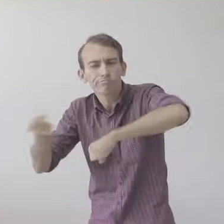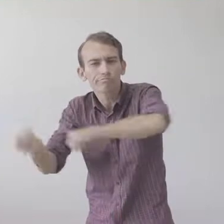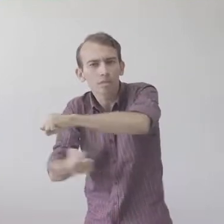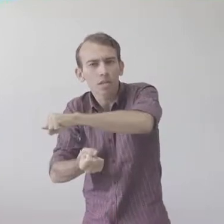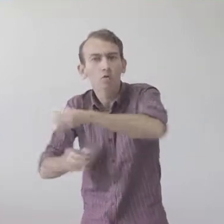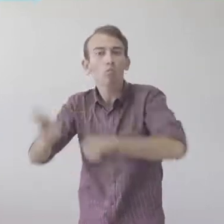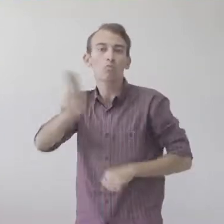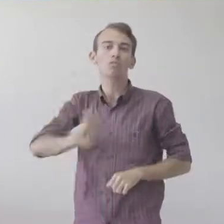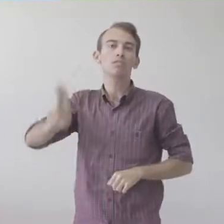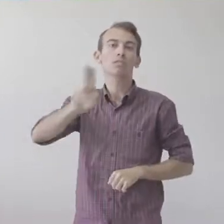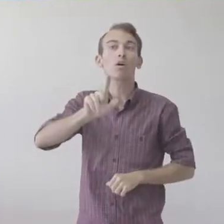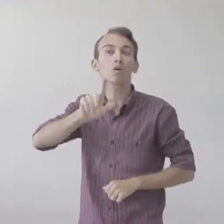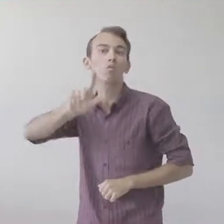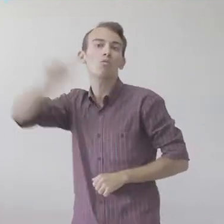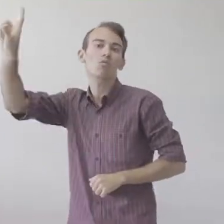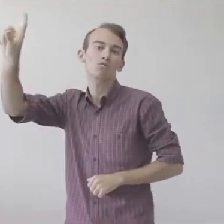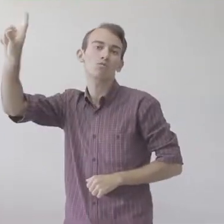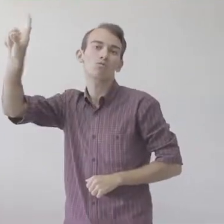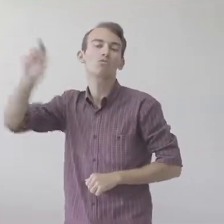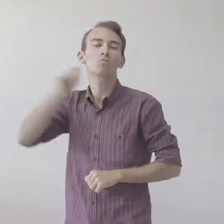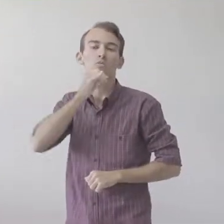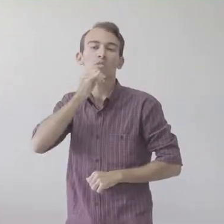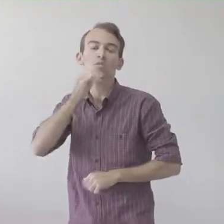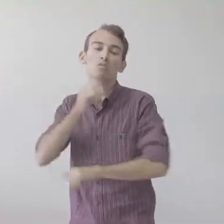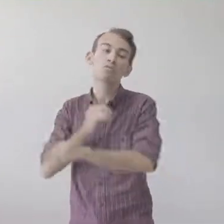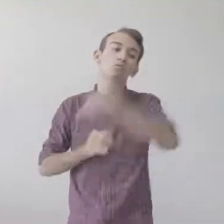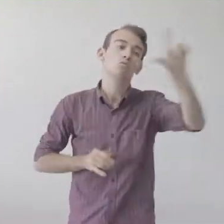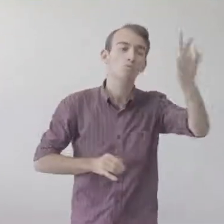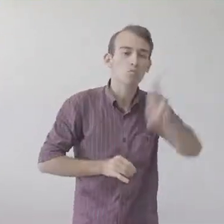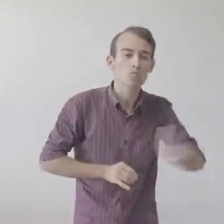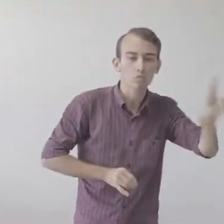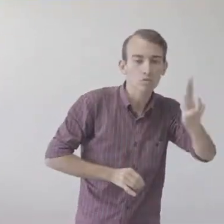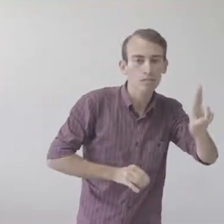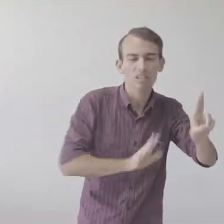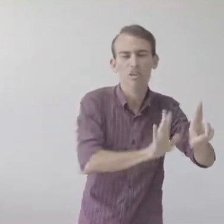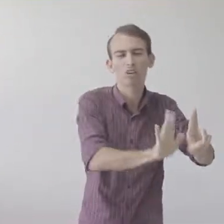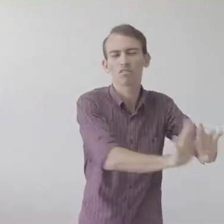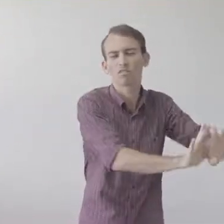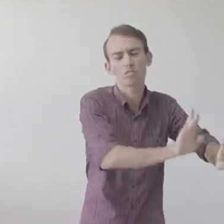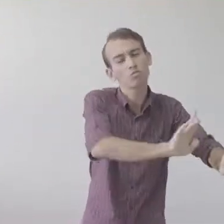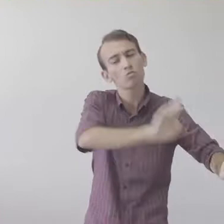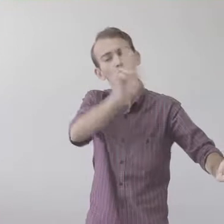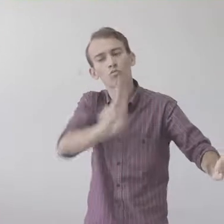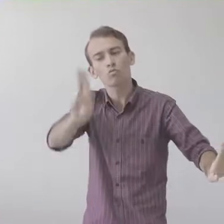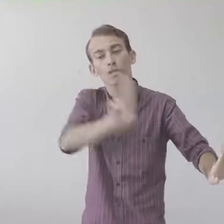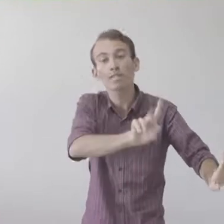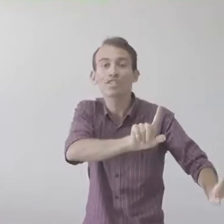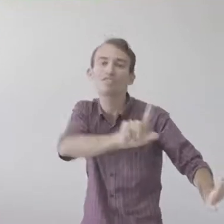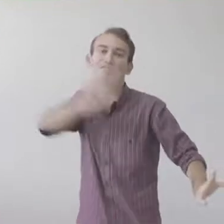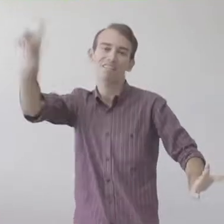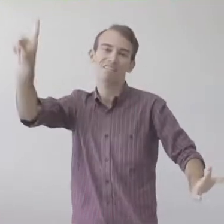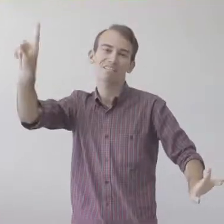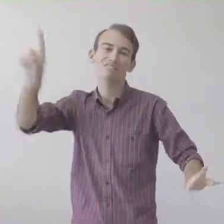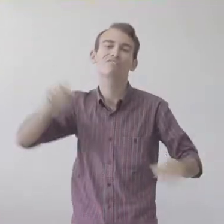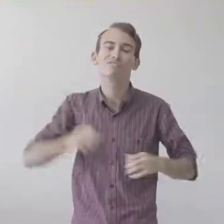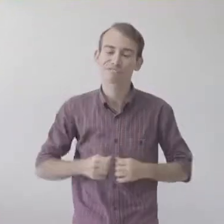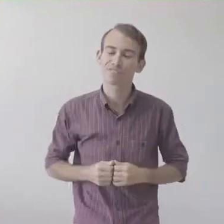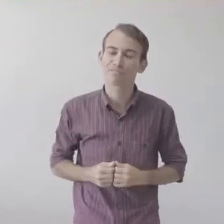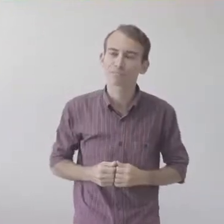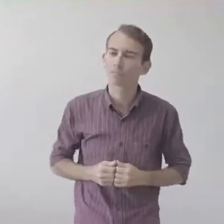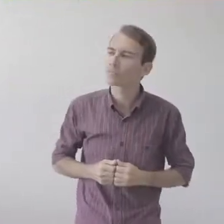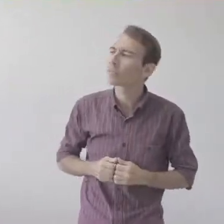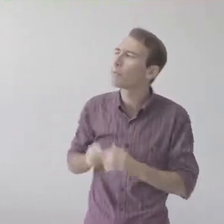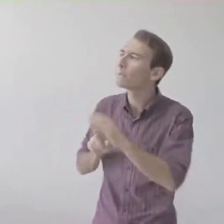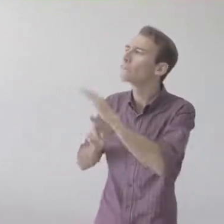diferente daquele que seria possivelmente usado como se fosse reserva legal e qual a importância de ter sido instituído este